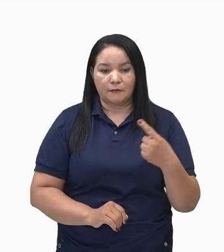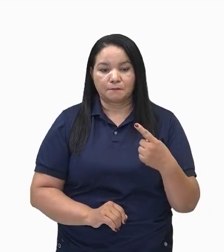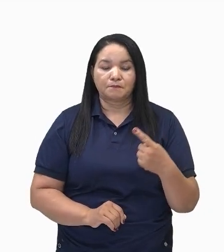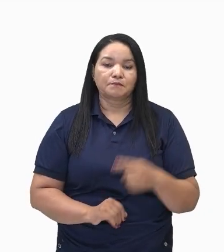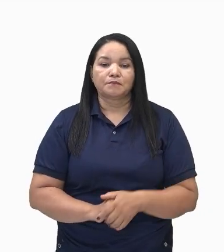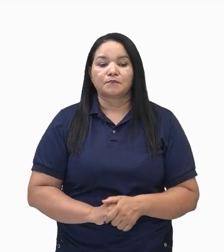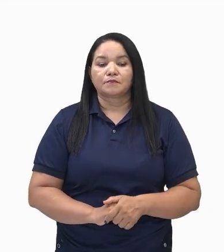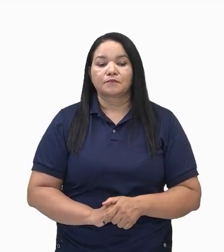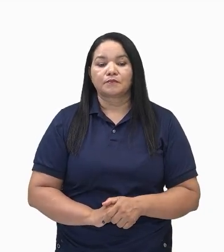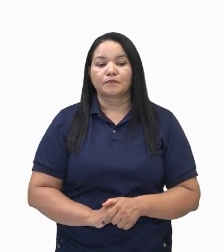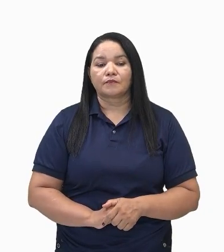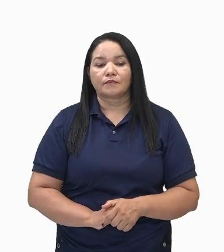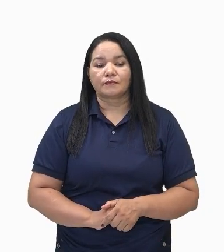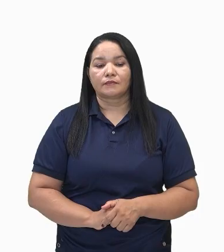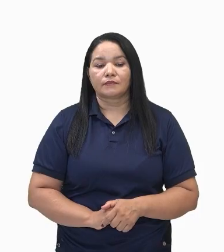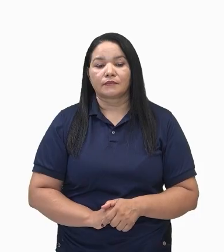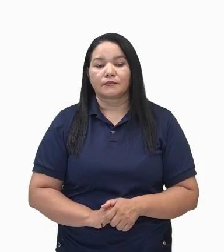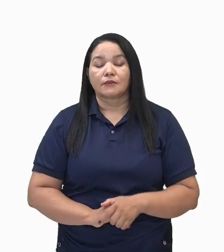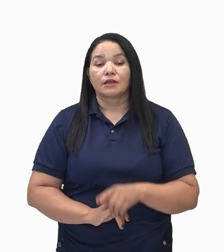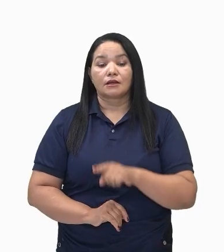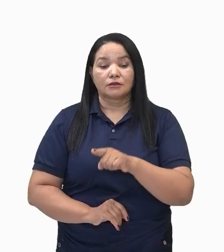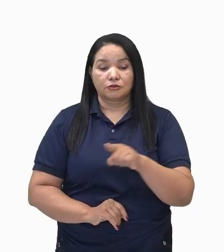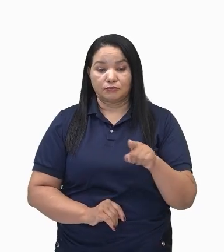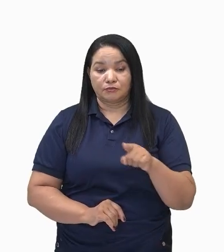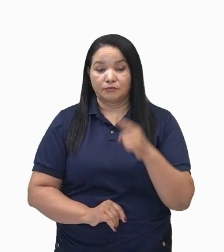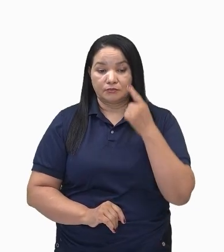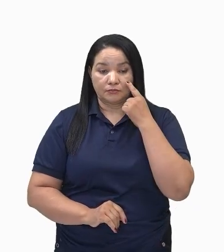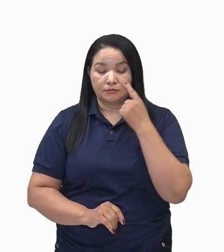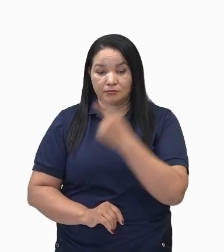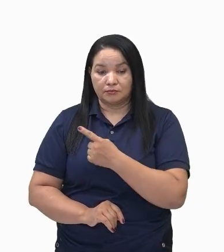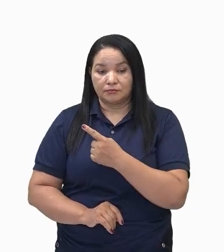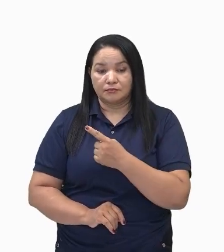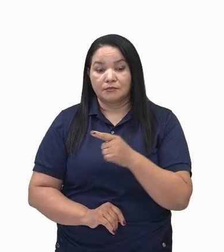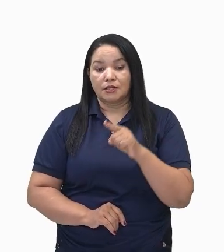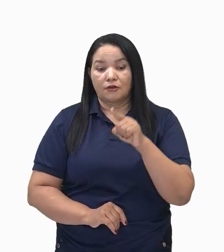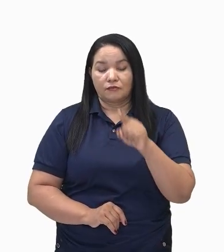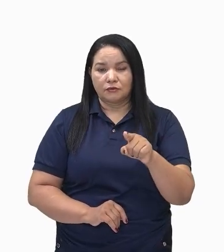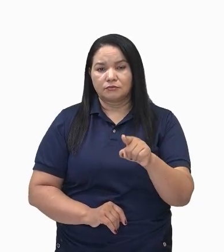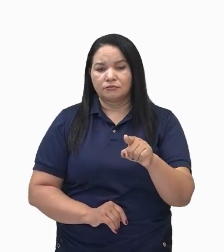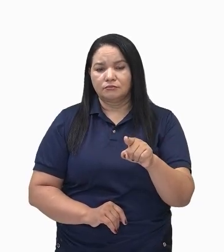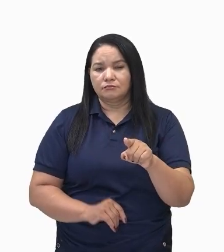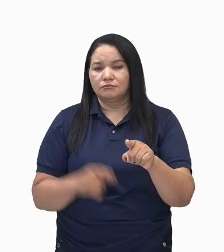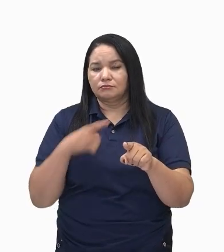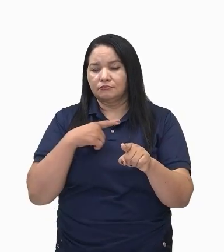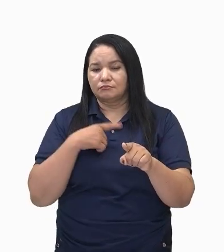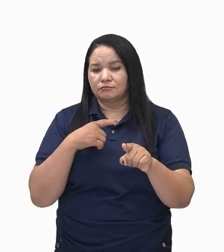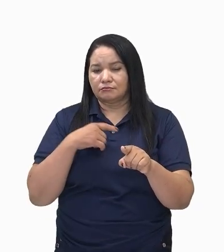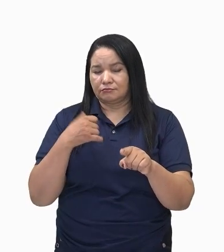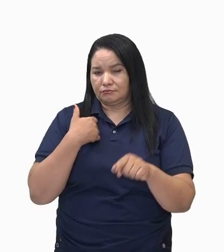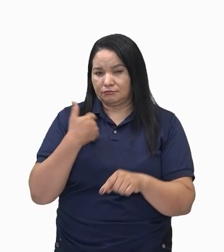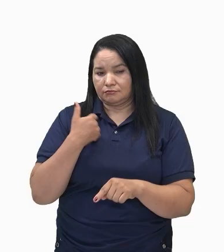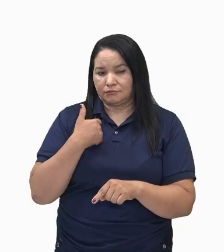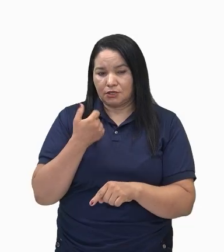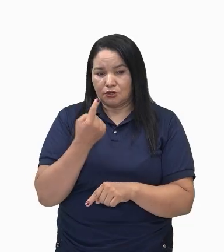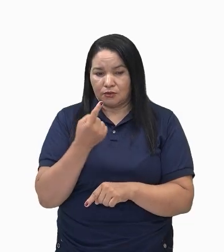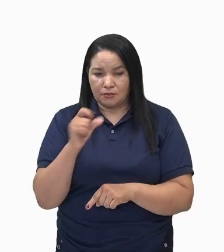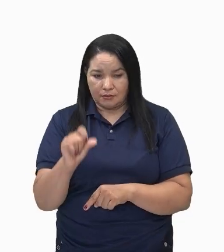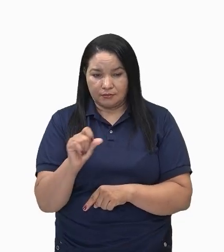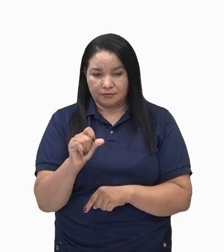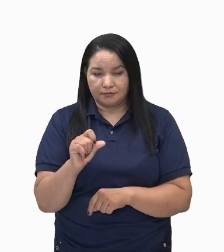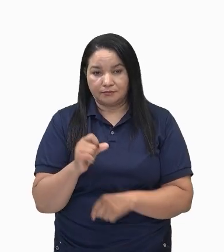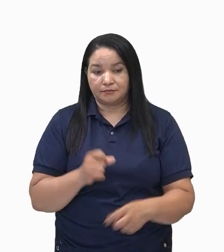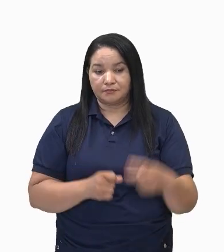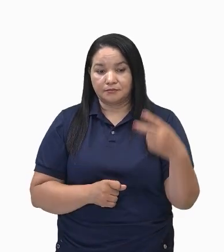então essas duas aqui, ó. You are 19. Você tem 19. A